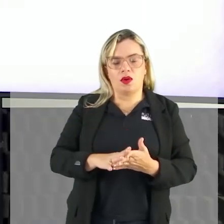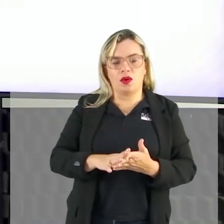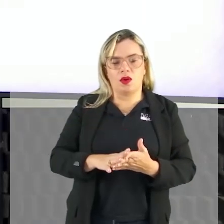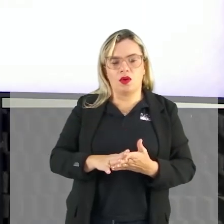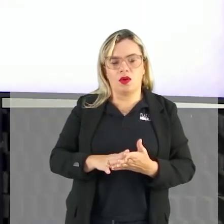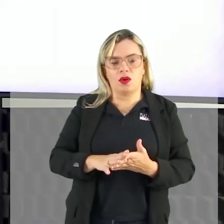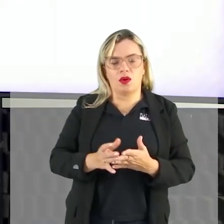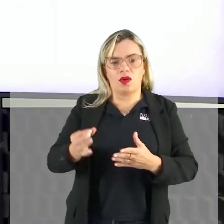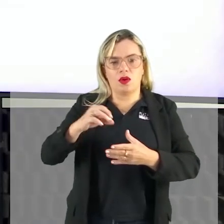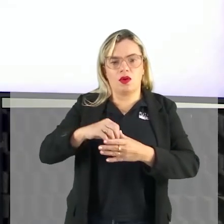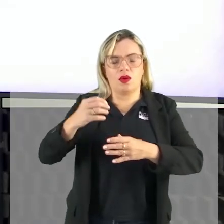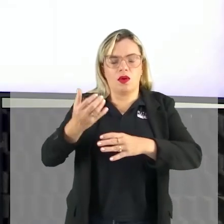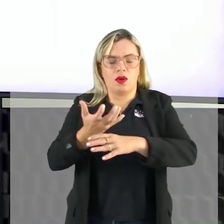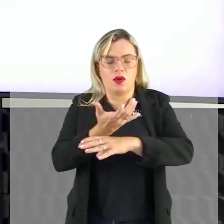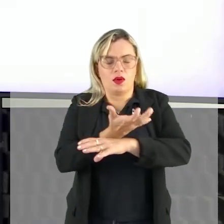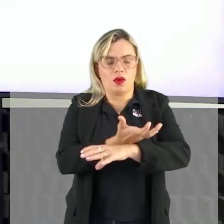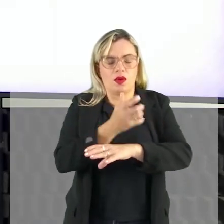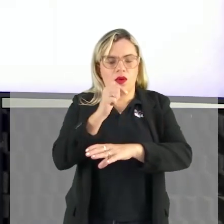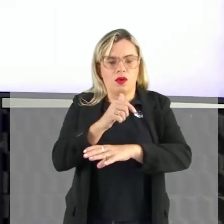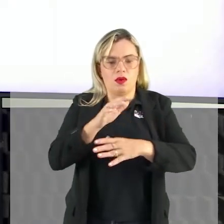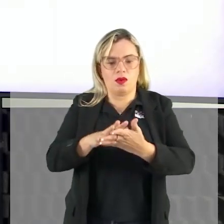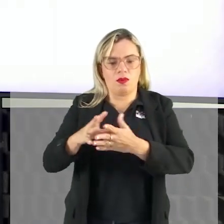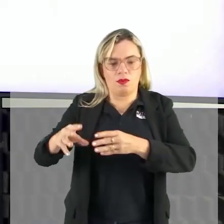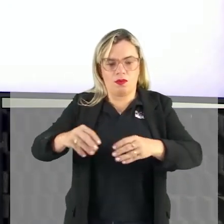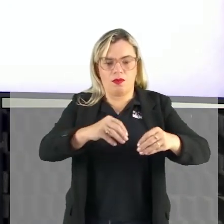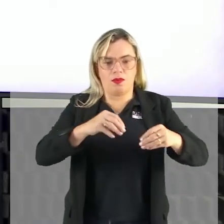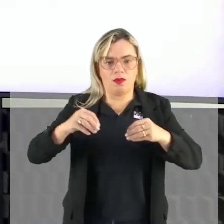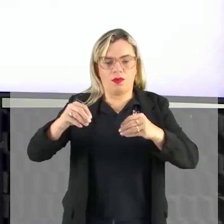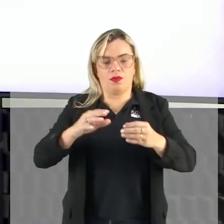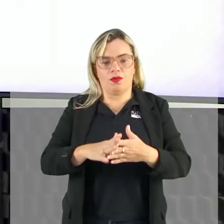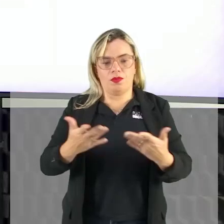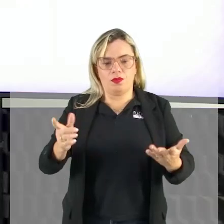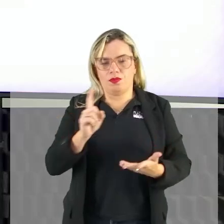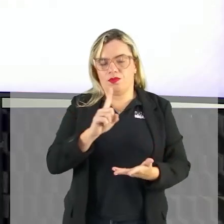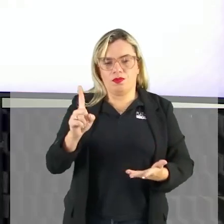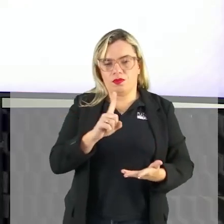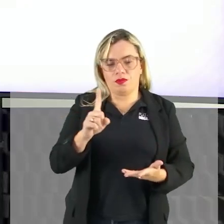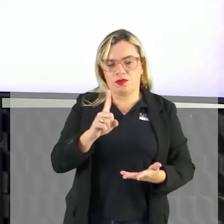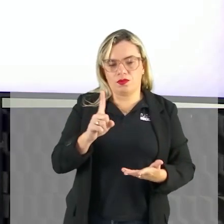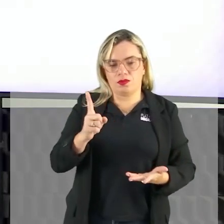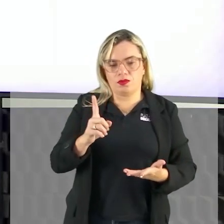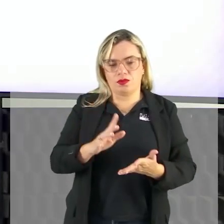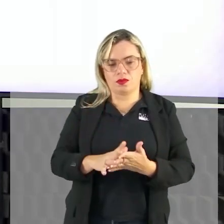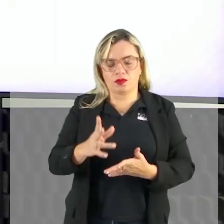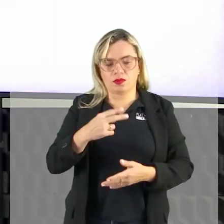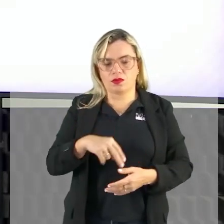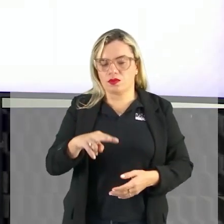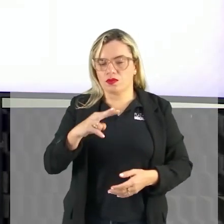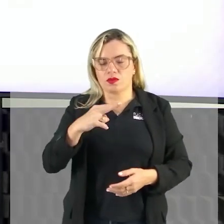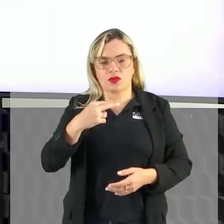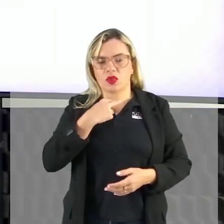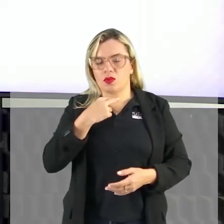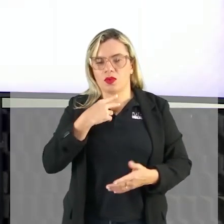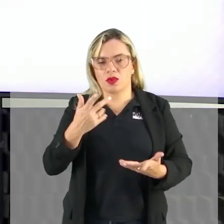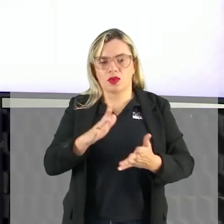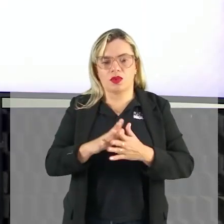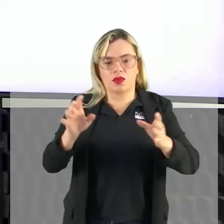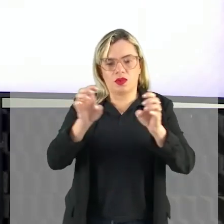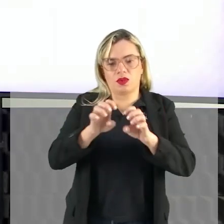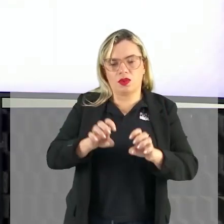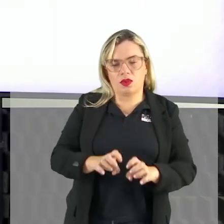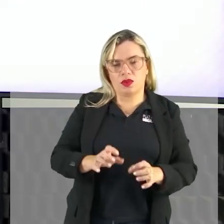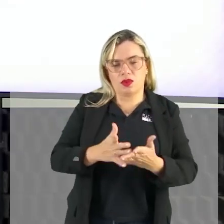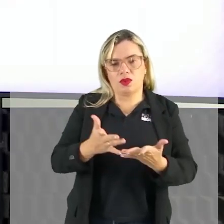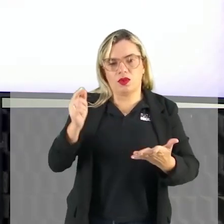principalmente as plantas terrestres, né? Então, o fruto não tem como ser essa estrutura